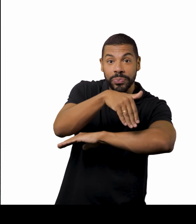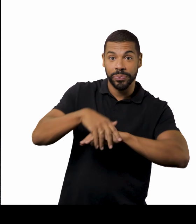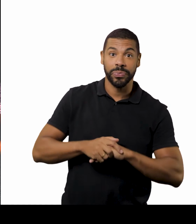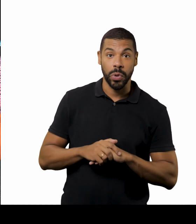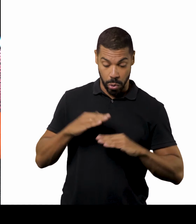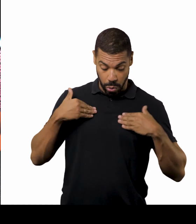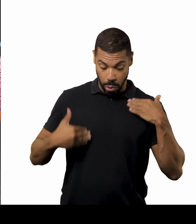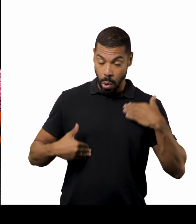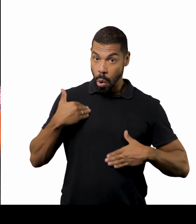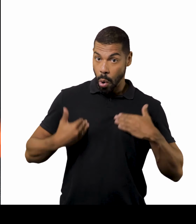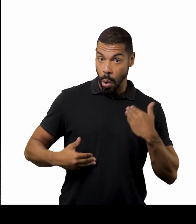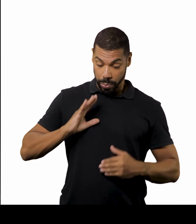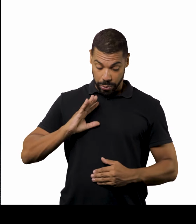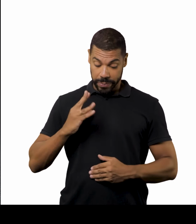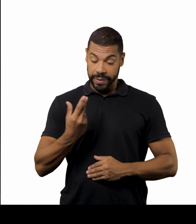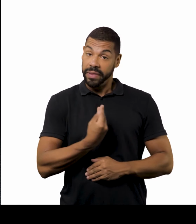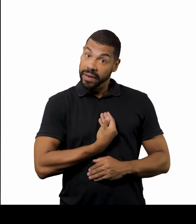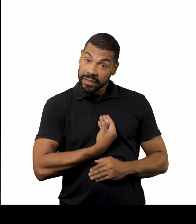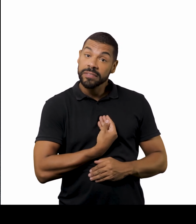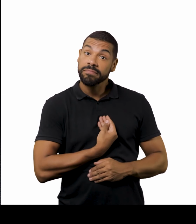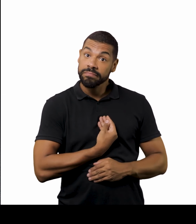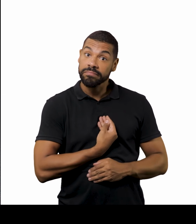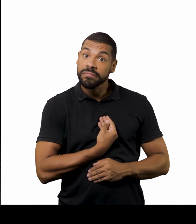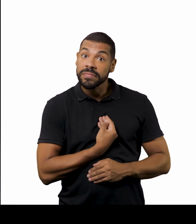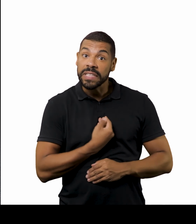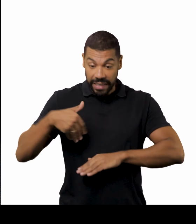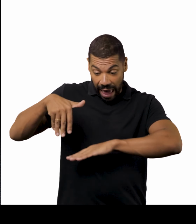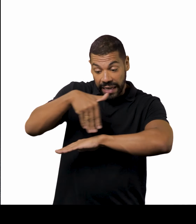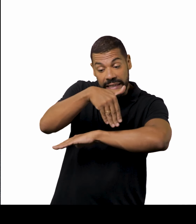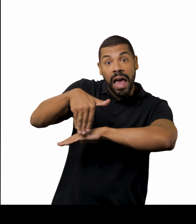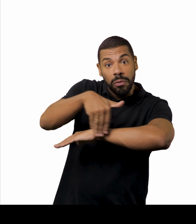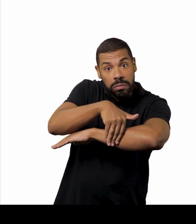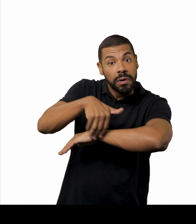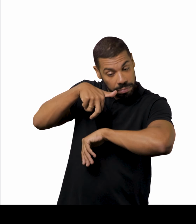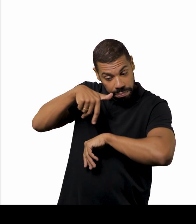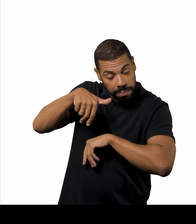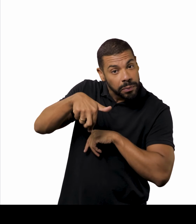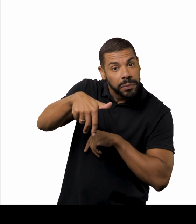E o corpo trans é esse corpo que tá na rua,